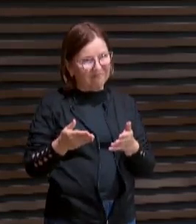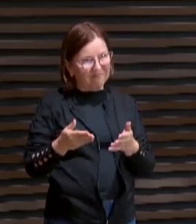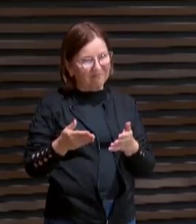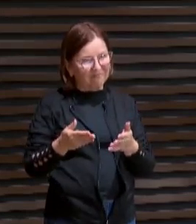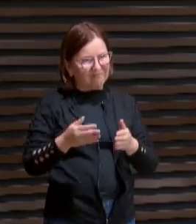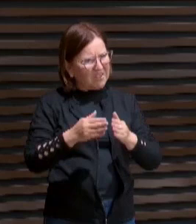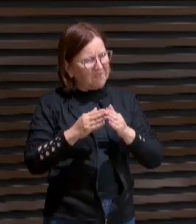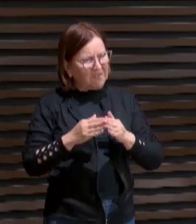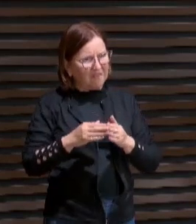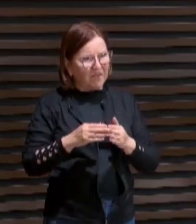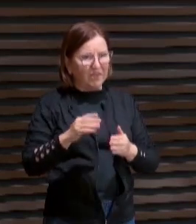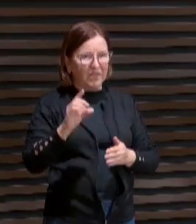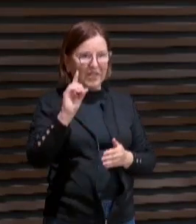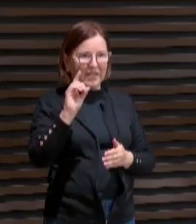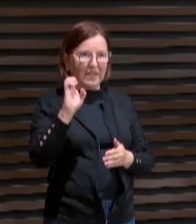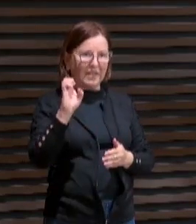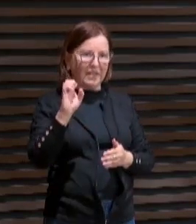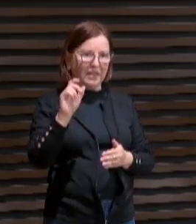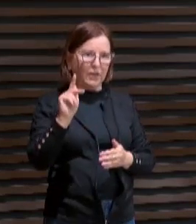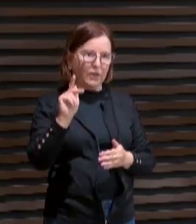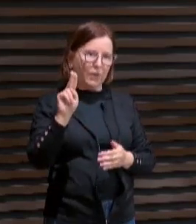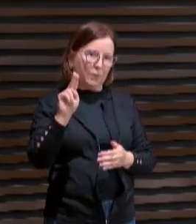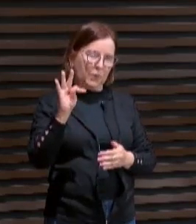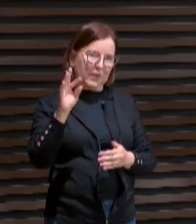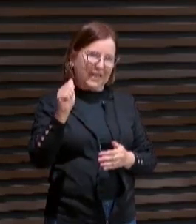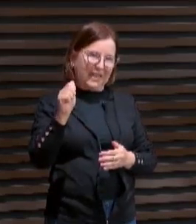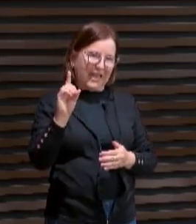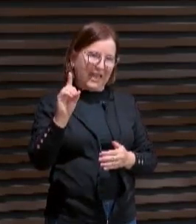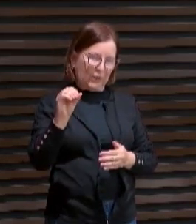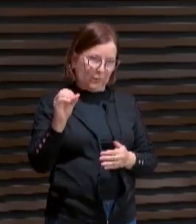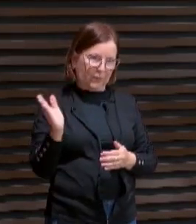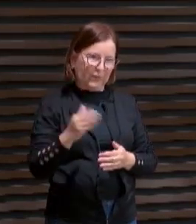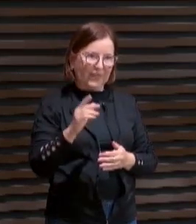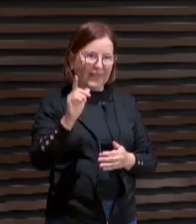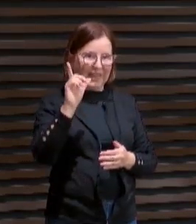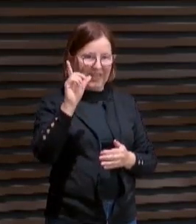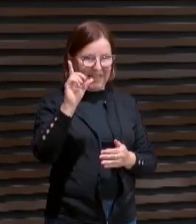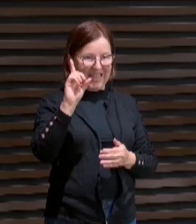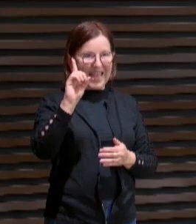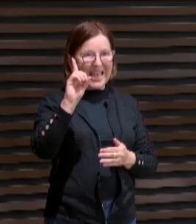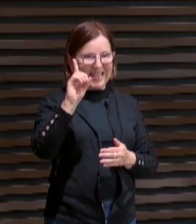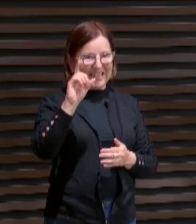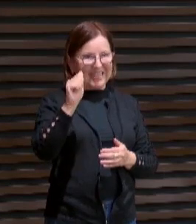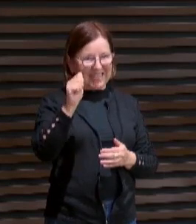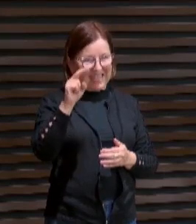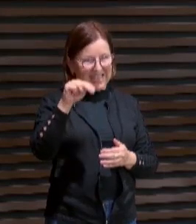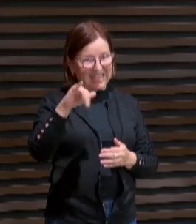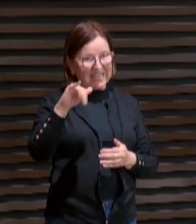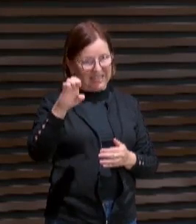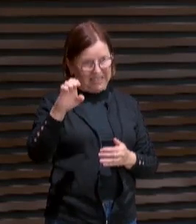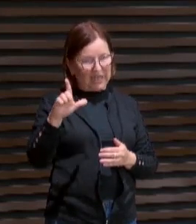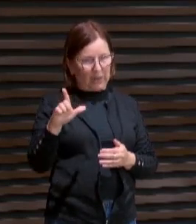sendo mexido pelos juristas e pelos juízes deste país